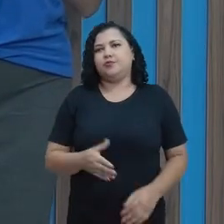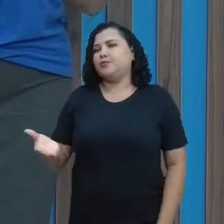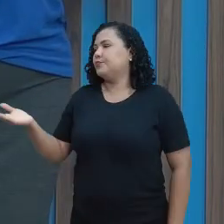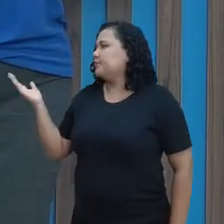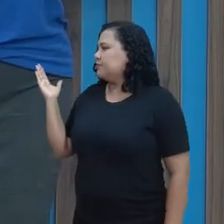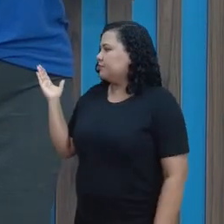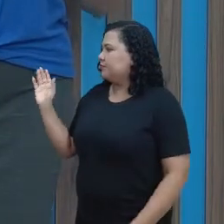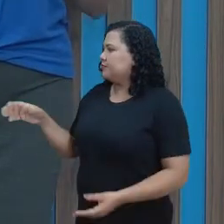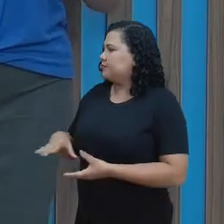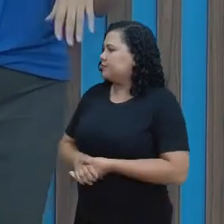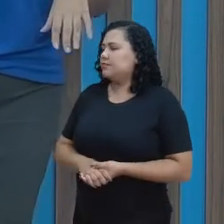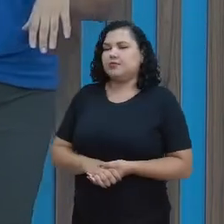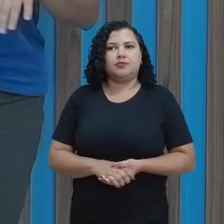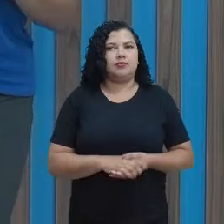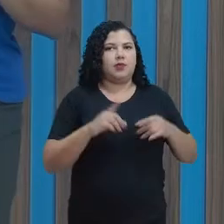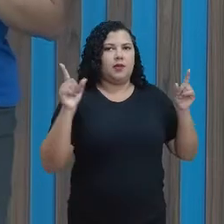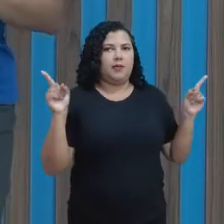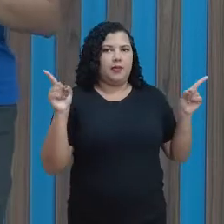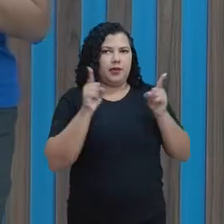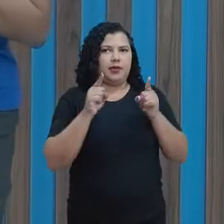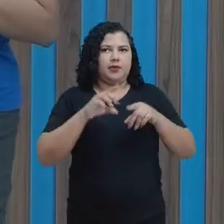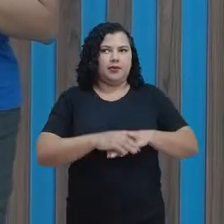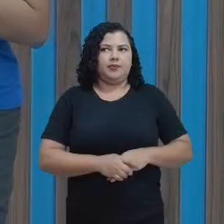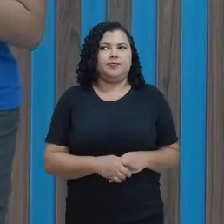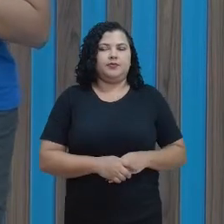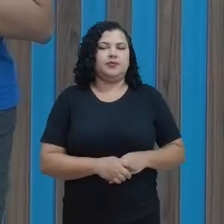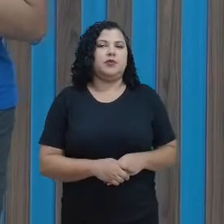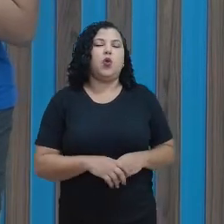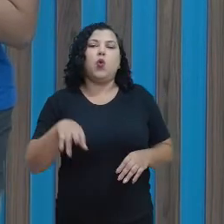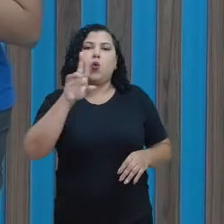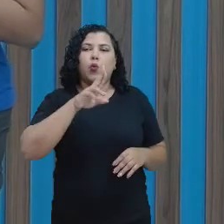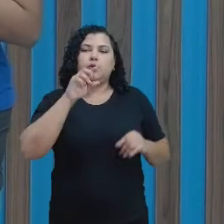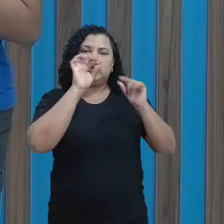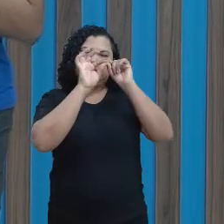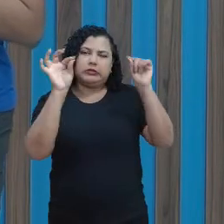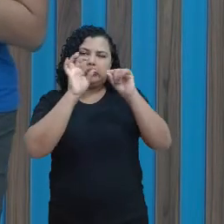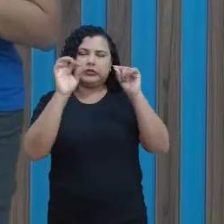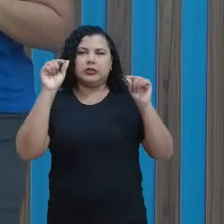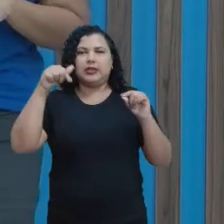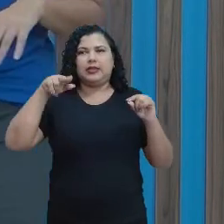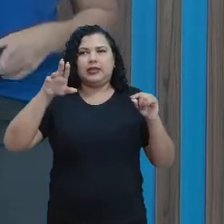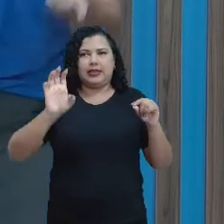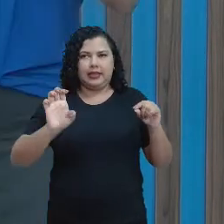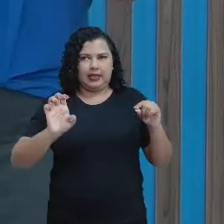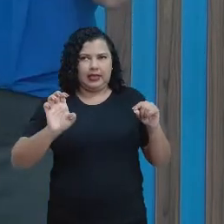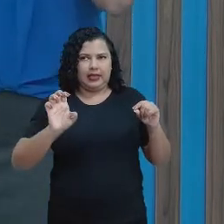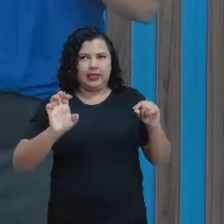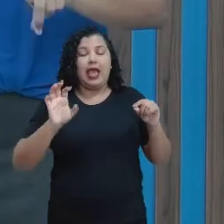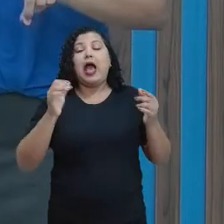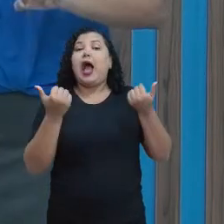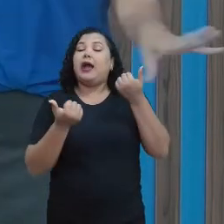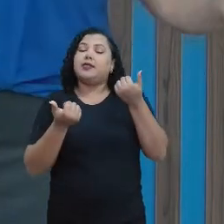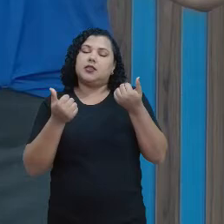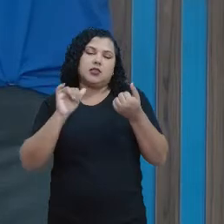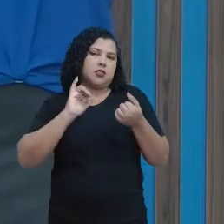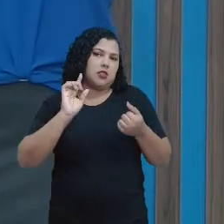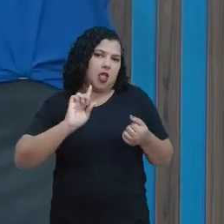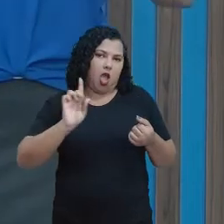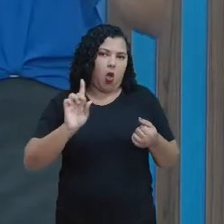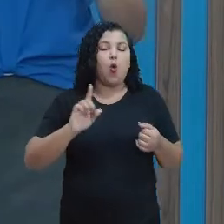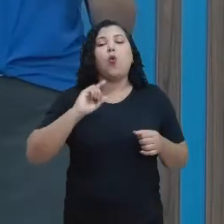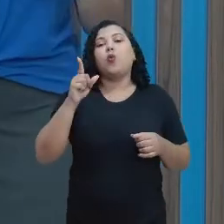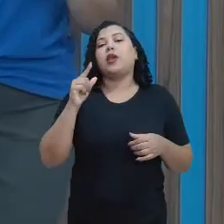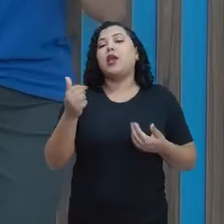exercício curtinho, tá? Preencha as lacunas das frases seguintes com um pronome relativo adequado. Eu vou